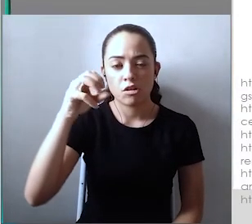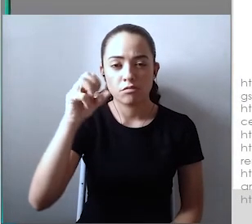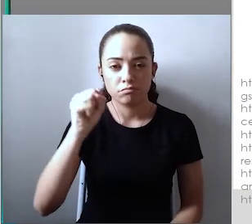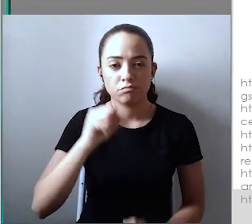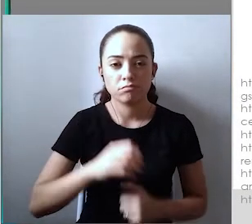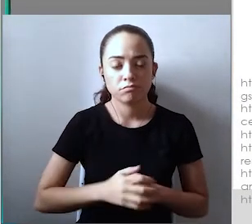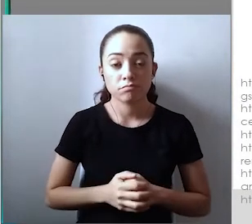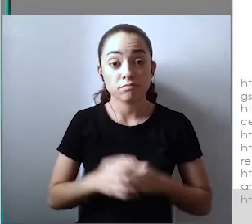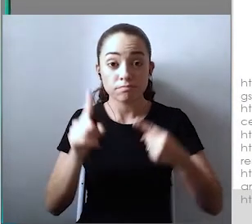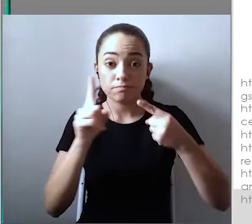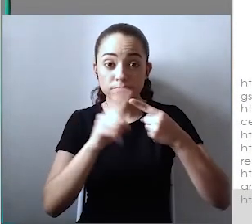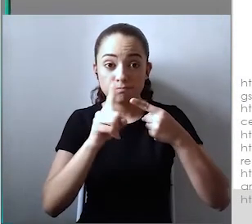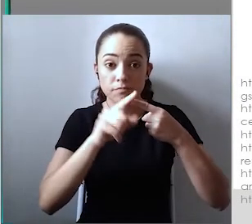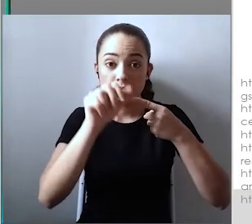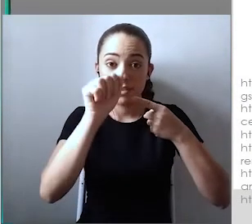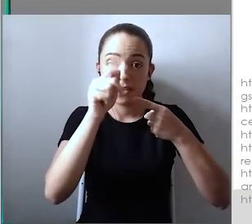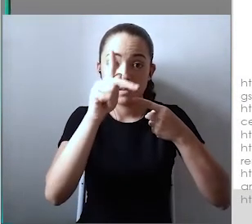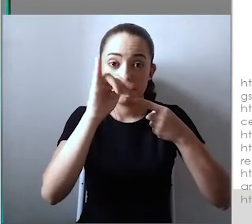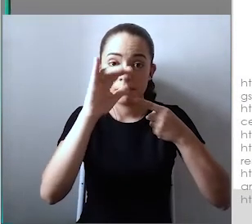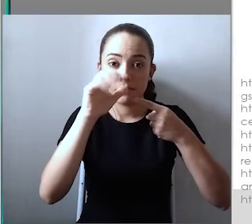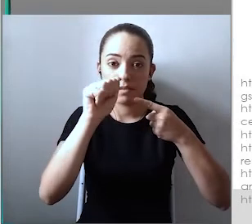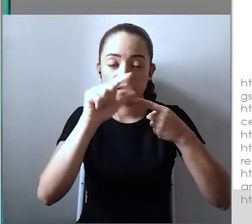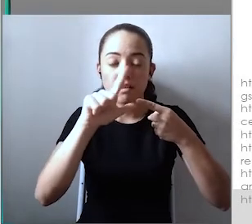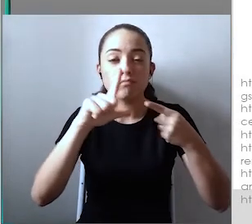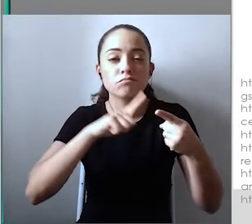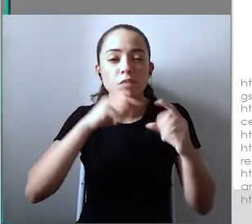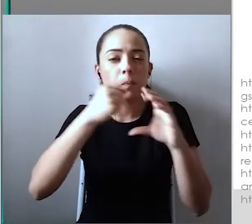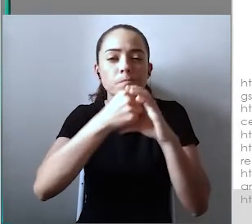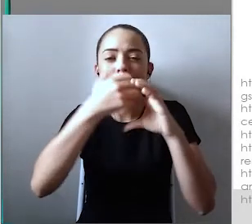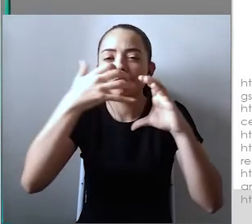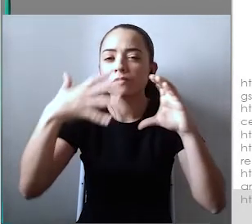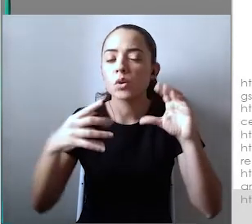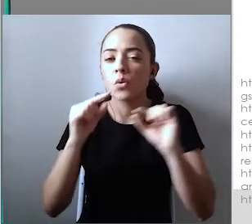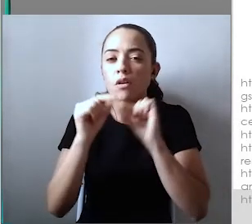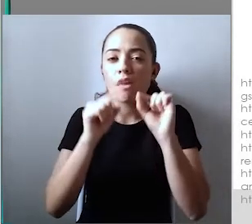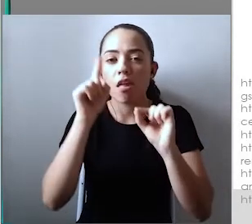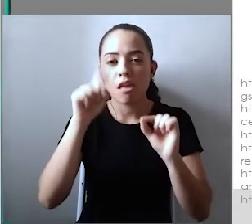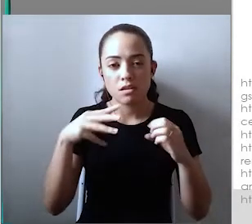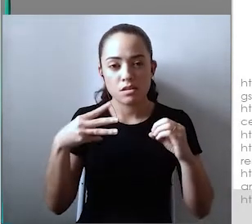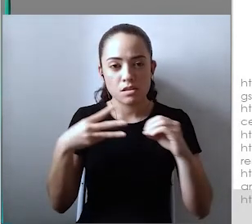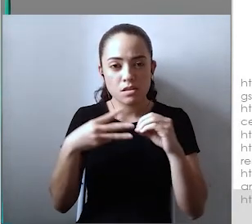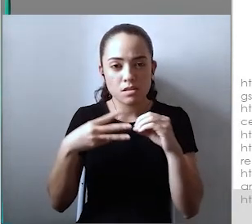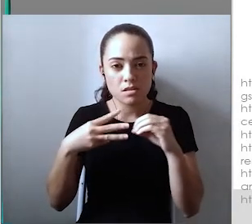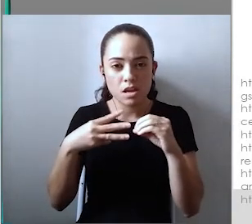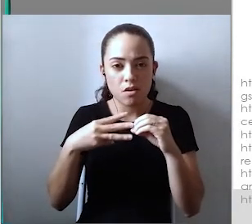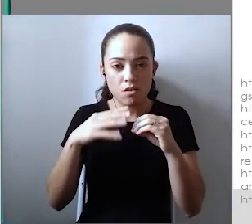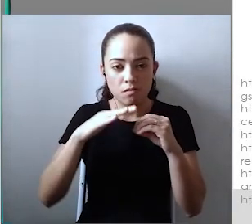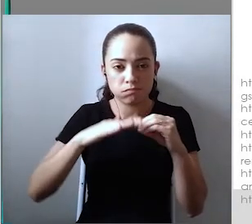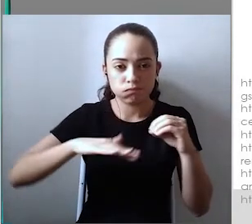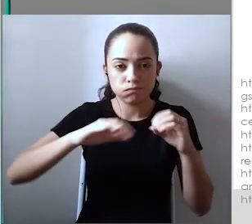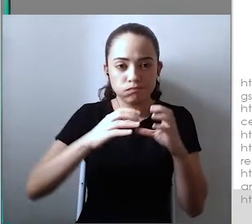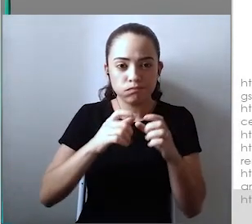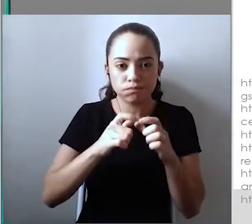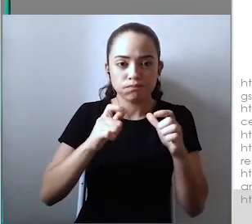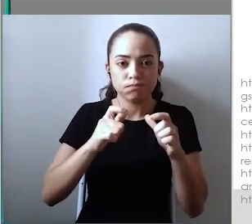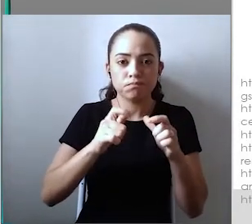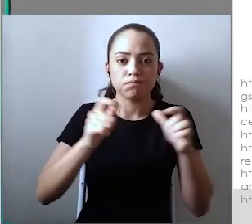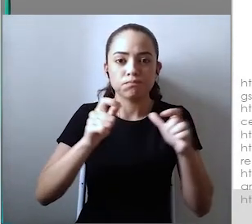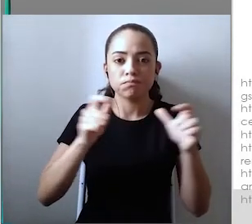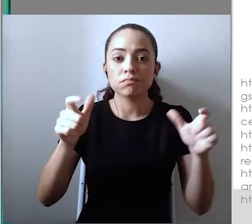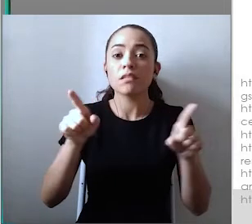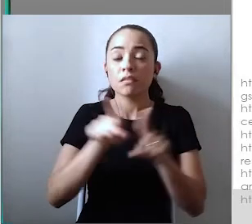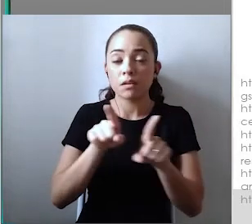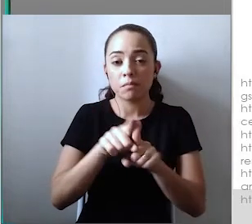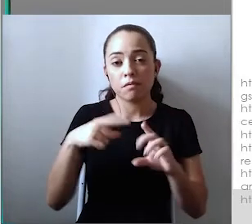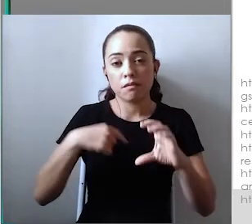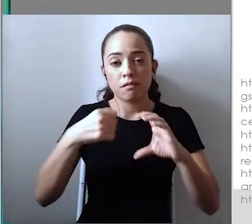As especializações do domínio apical apresentam uma característica comum, que é a de aumentar a superfície celular, e características